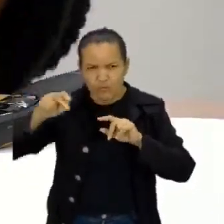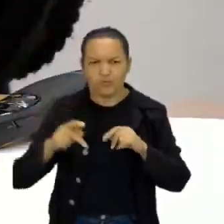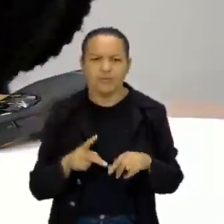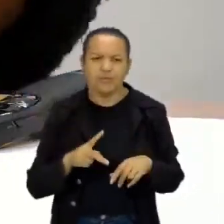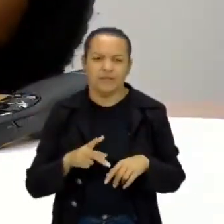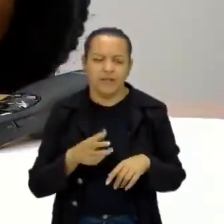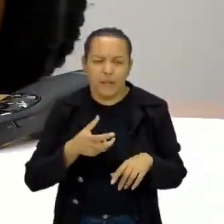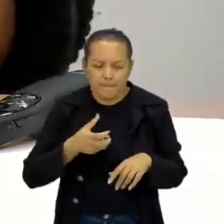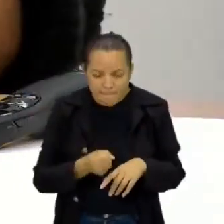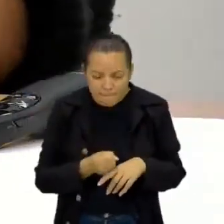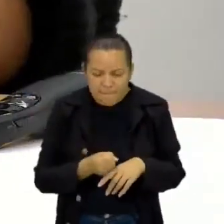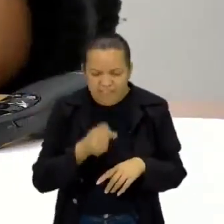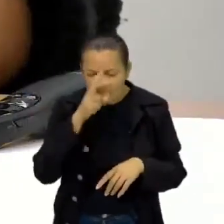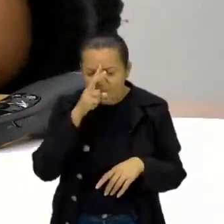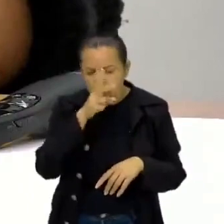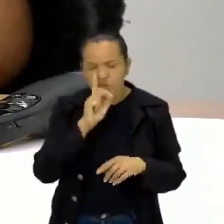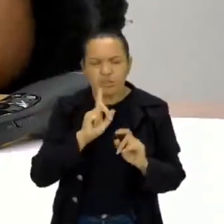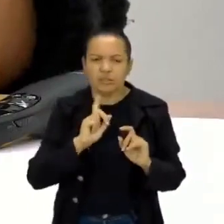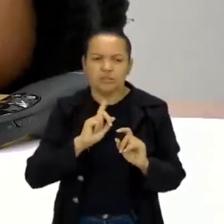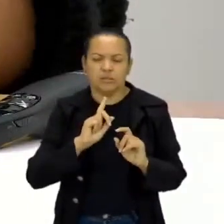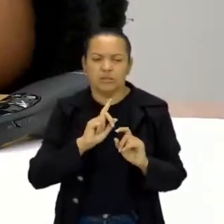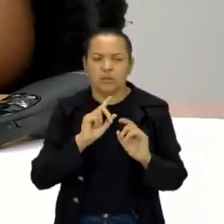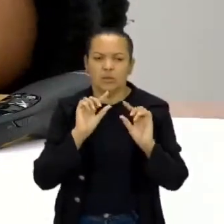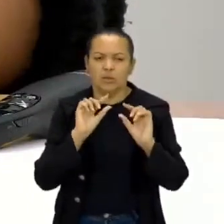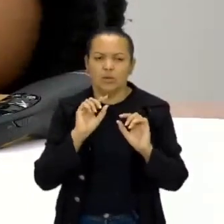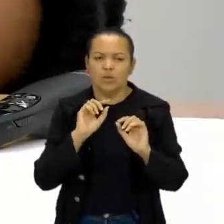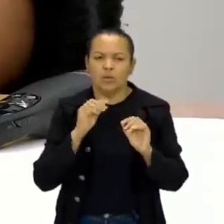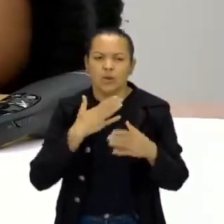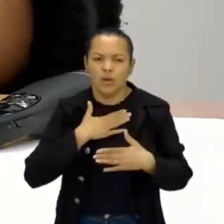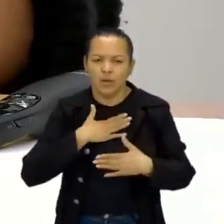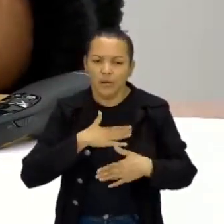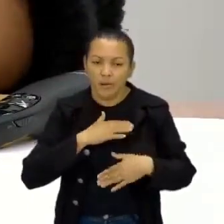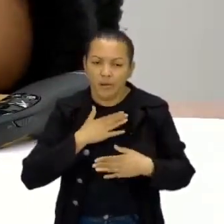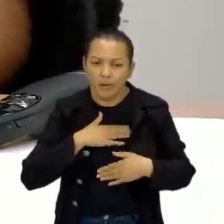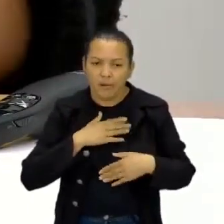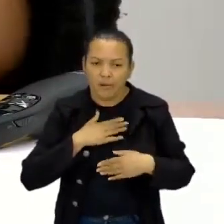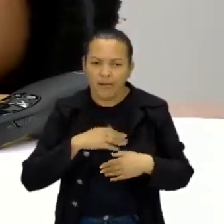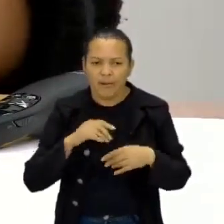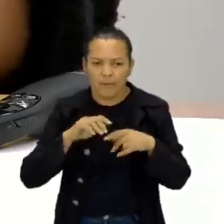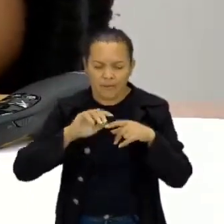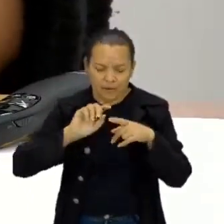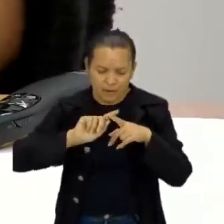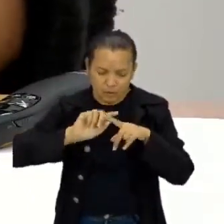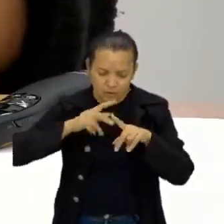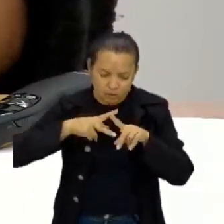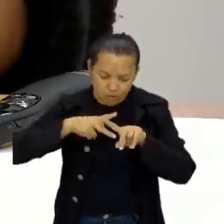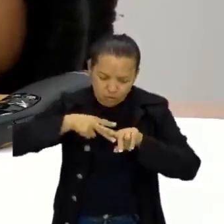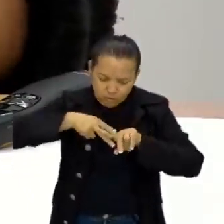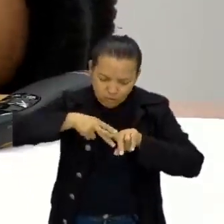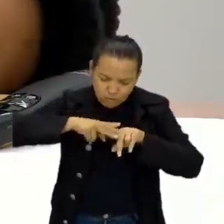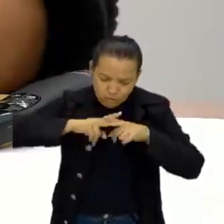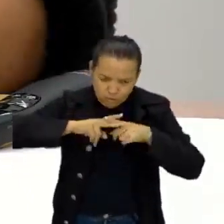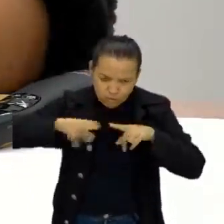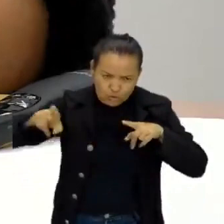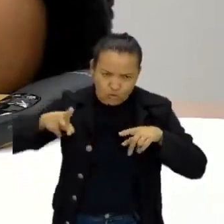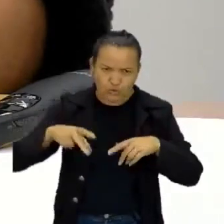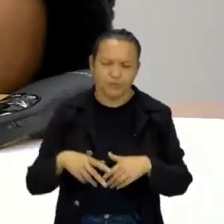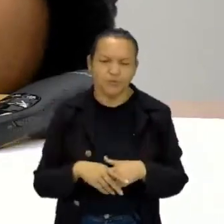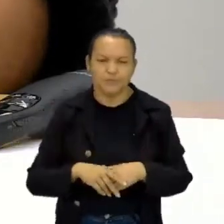você vai cortar o fio no meio. Vai tirando o plástico devagar, puxa, vai sair o plástico, vai ficar assim